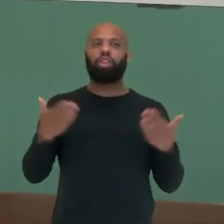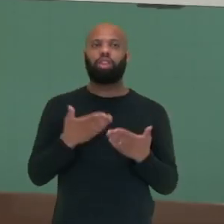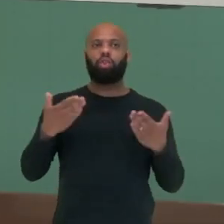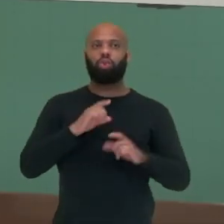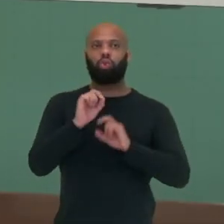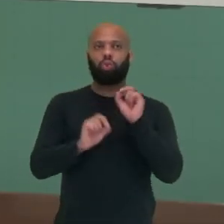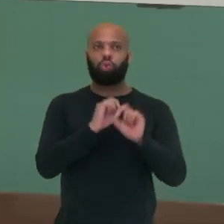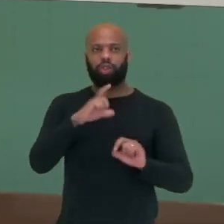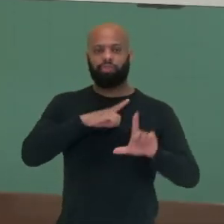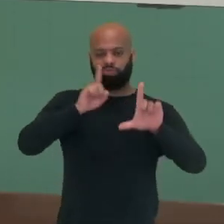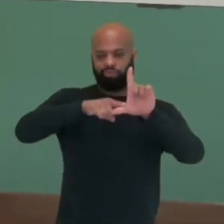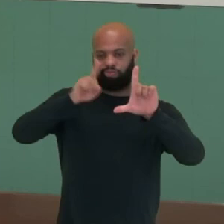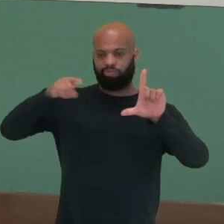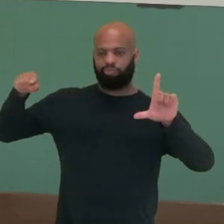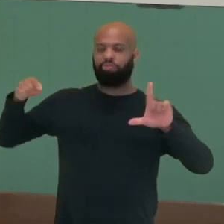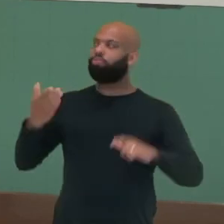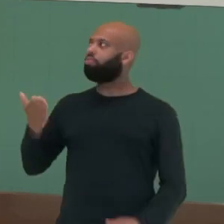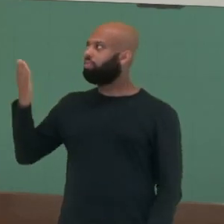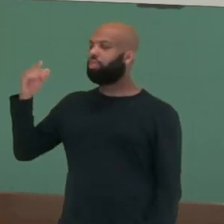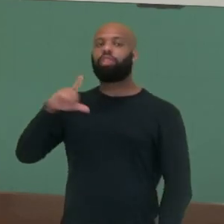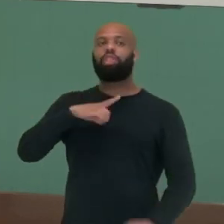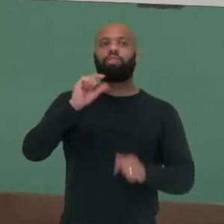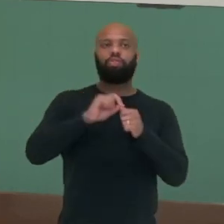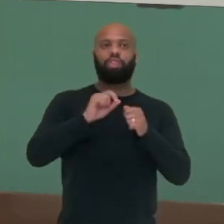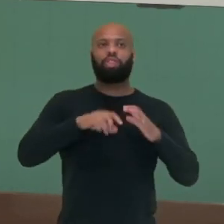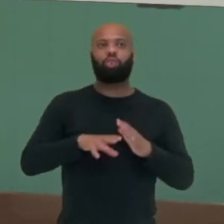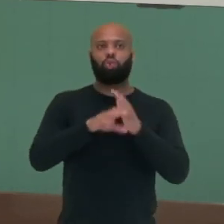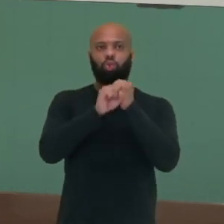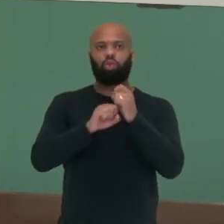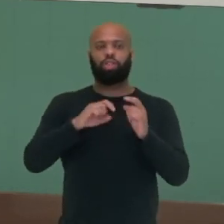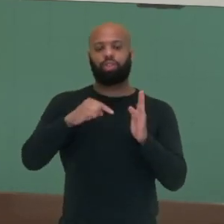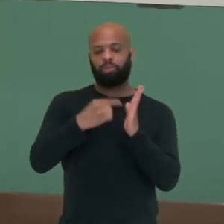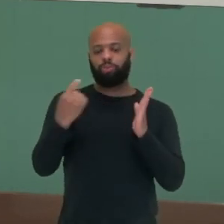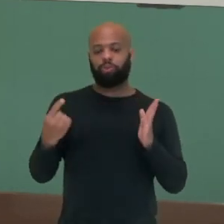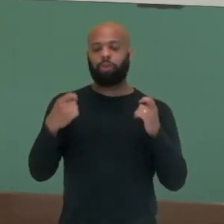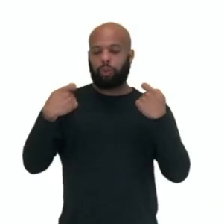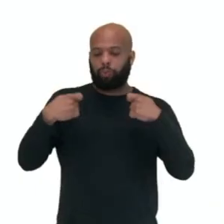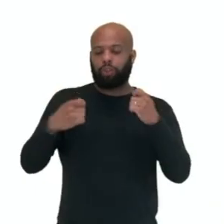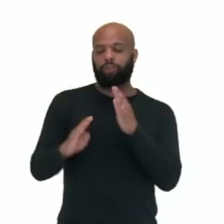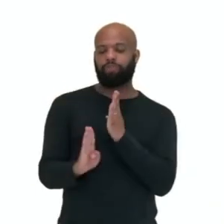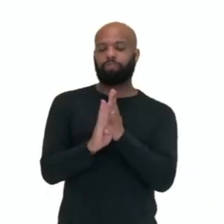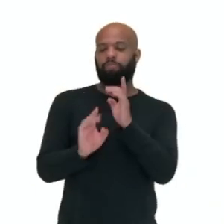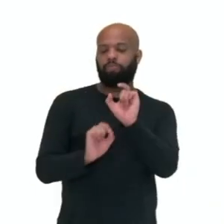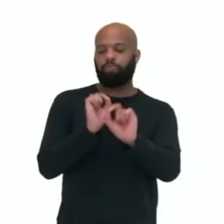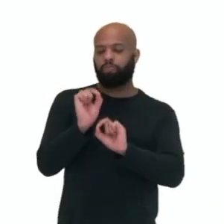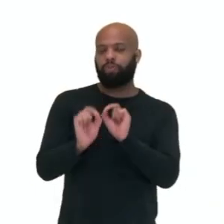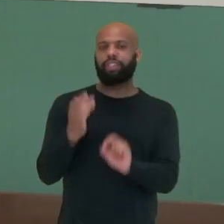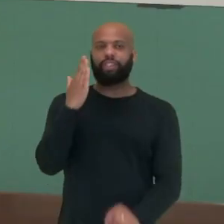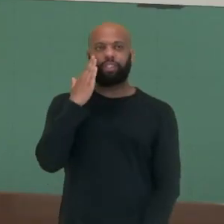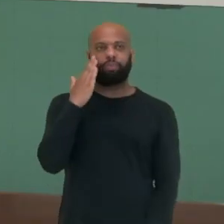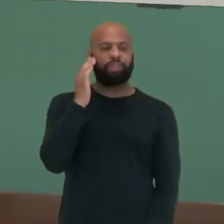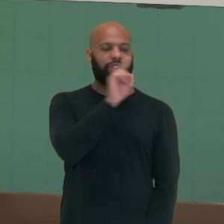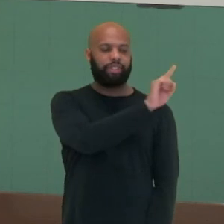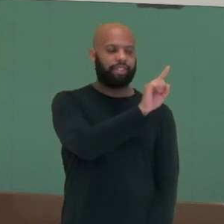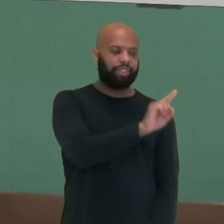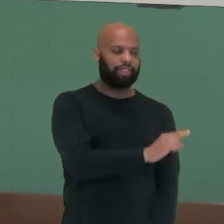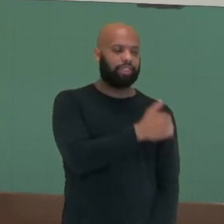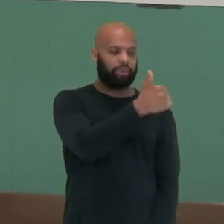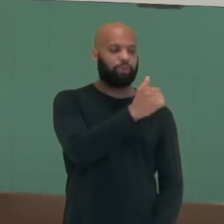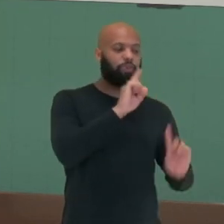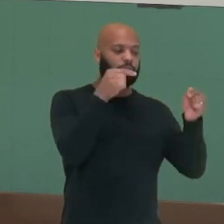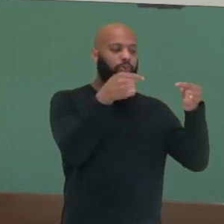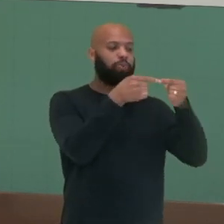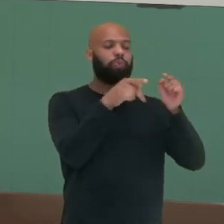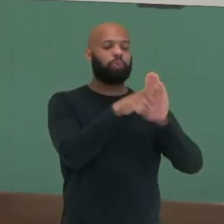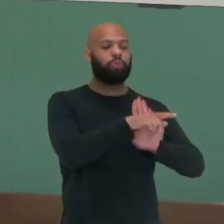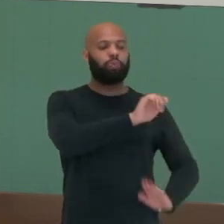tenho este gráfico e eu tenho que fazer essa conta aqui. Então, primeiro eu preciso saber o Z1 corresponde ao